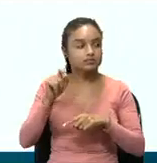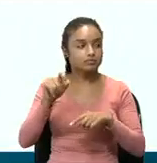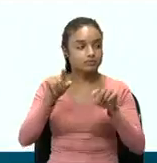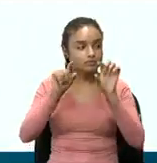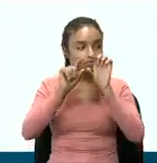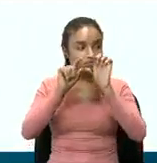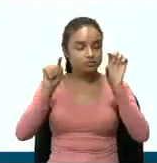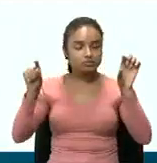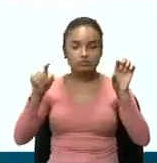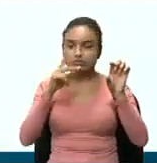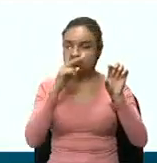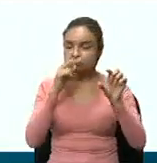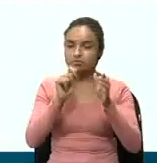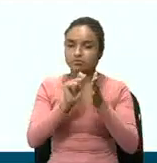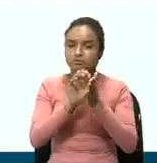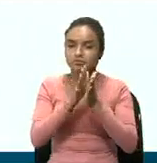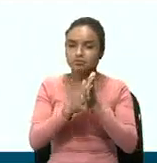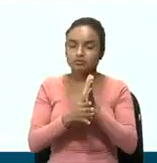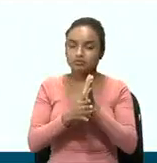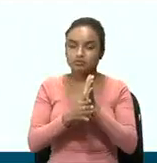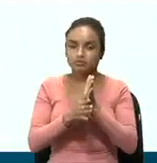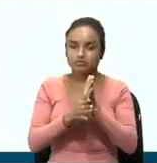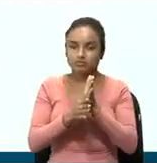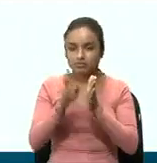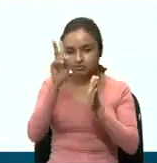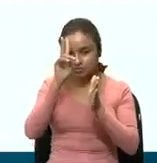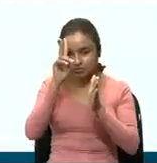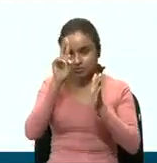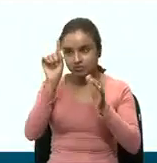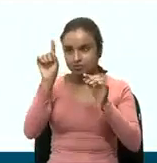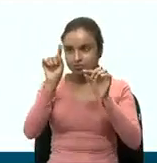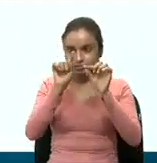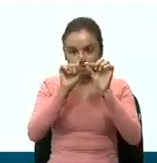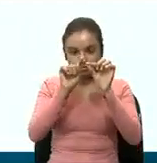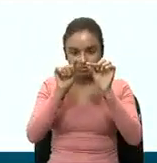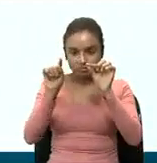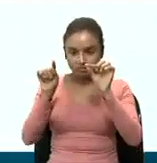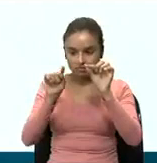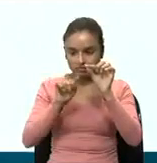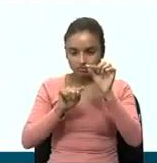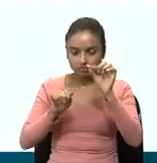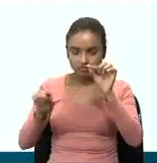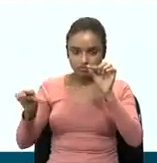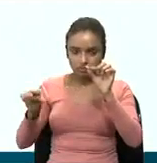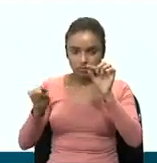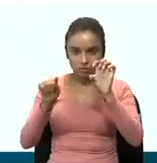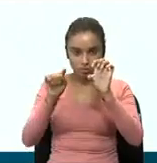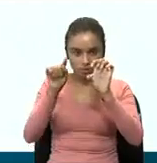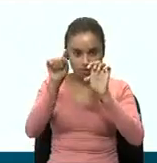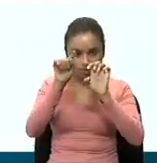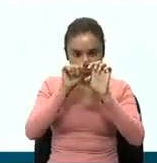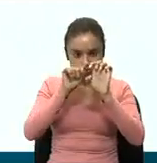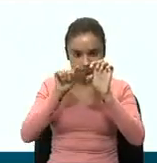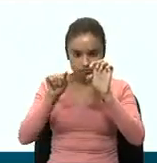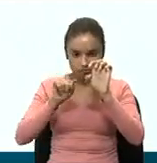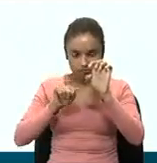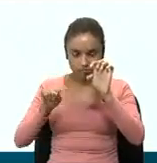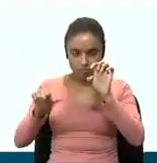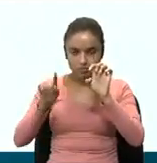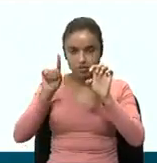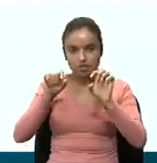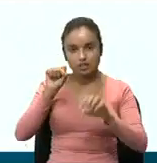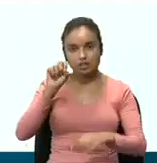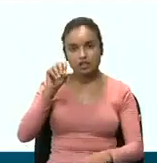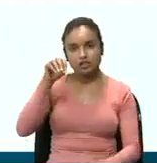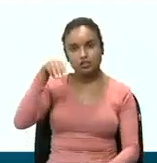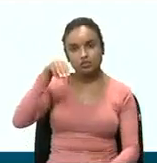série geométrica. Então é feito um estudo para a série geométrica e a partir do estudo da série geométrica a gente